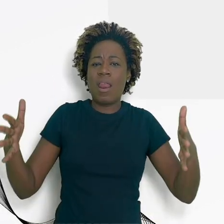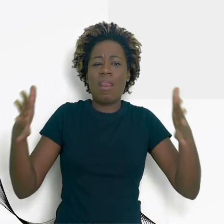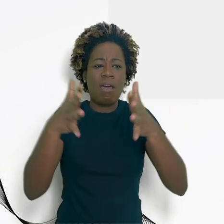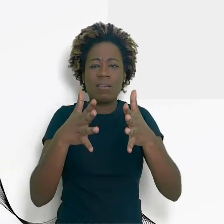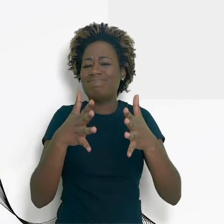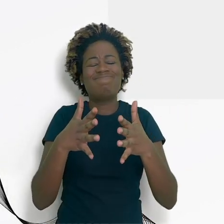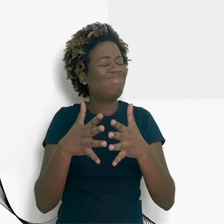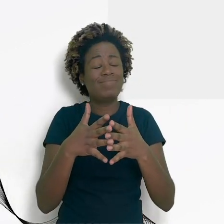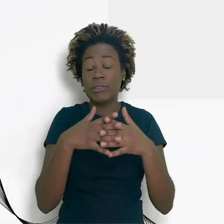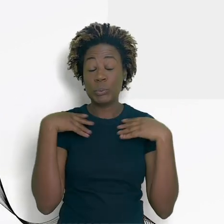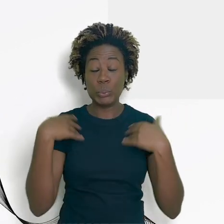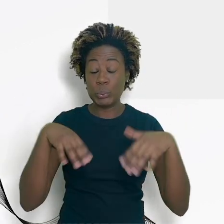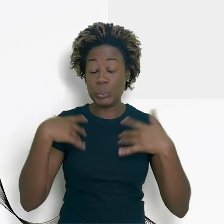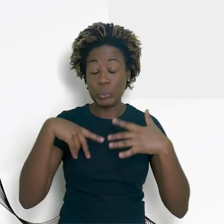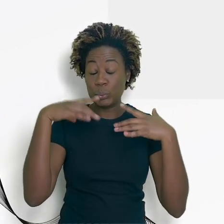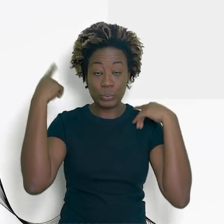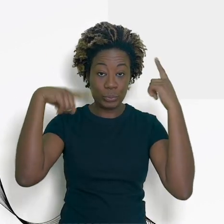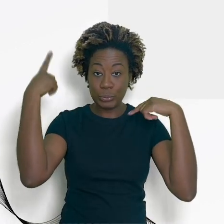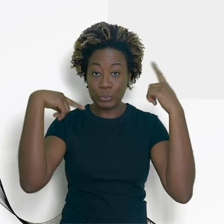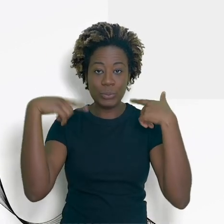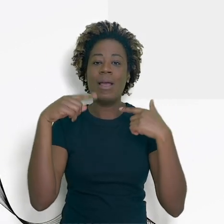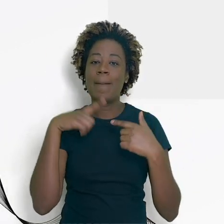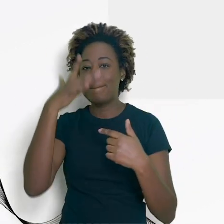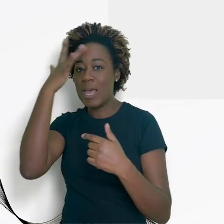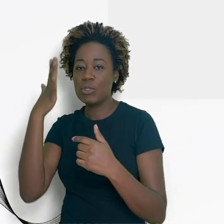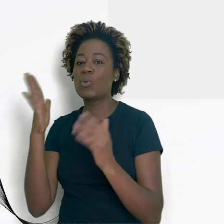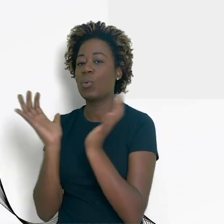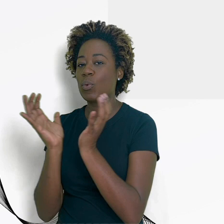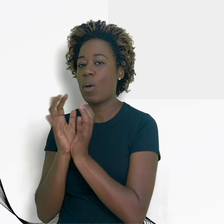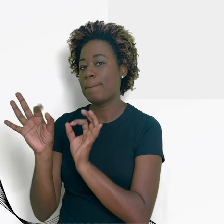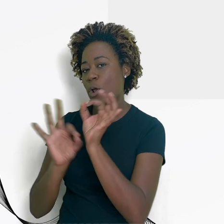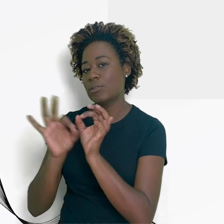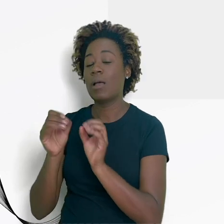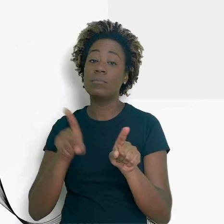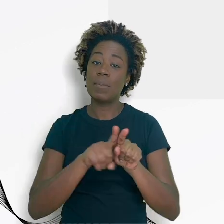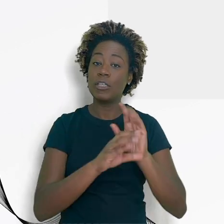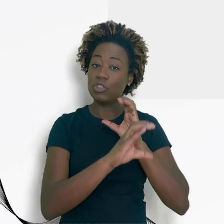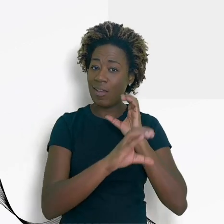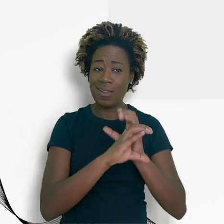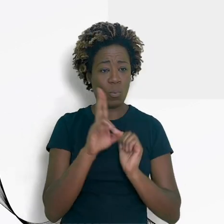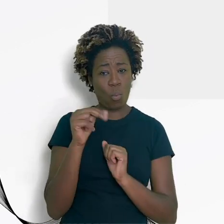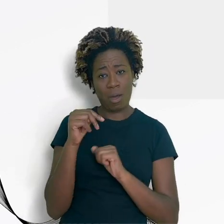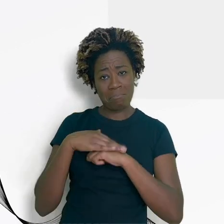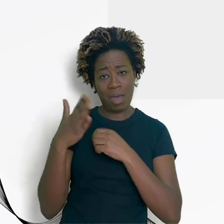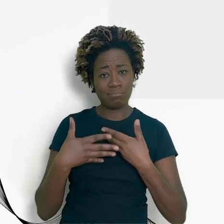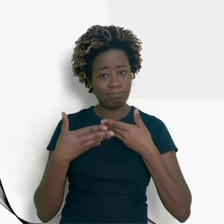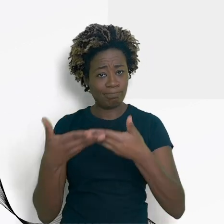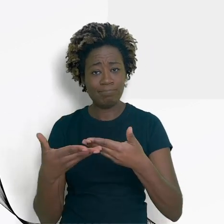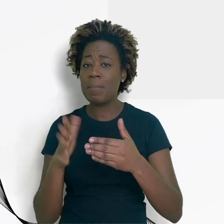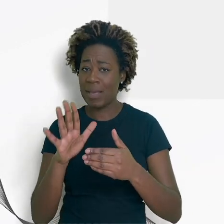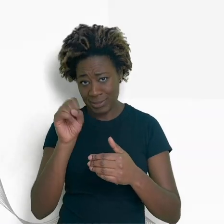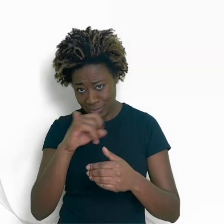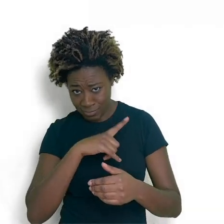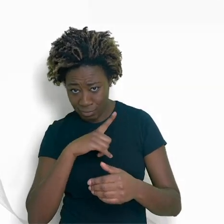ocupa no palco. É uma loucura fazer memorial descritivo. Geralmente ele é assinado pela produção e por um engenheiro técnico. Nunca mais vi pedir, mas tá aí só para